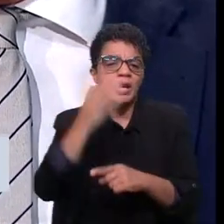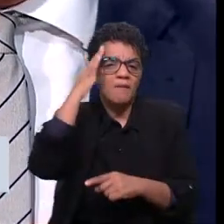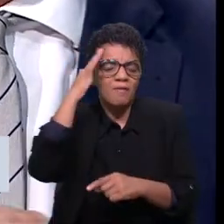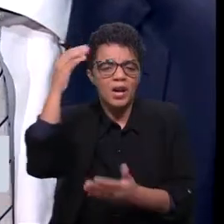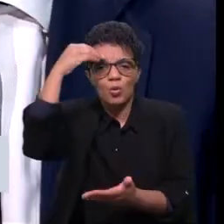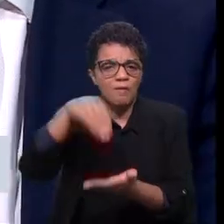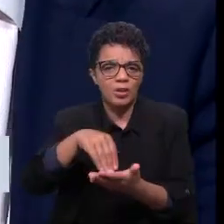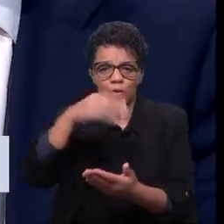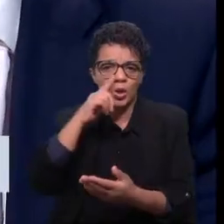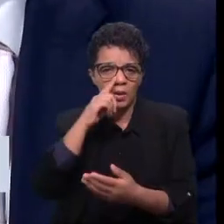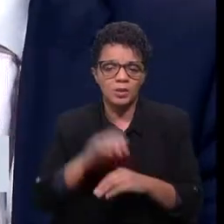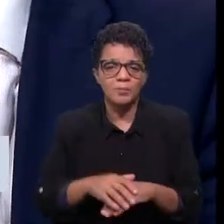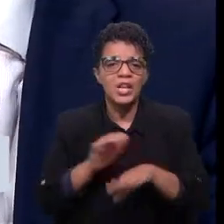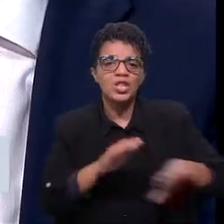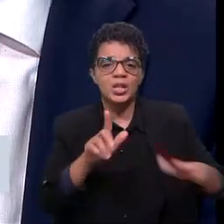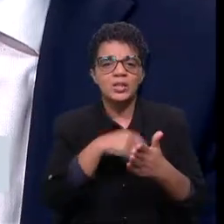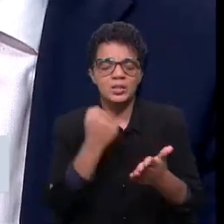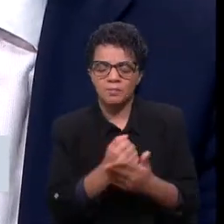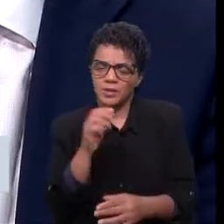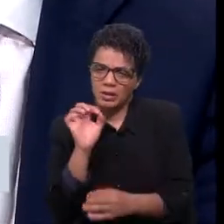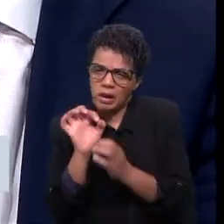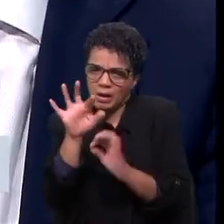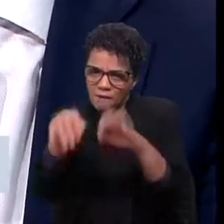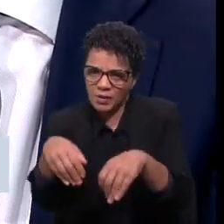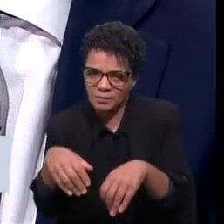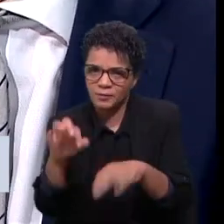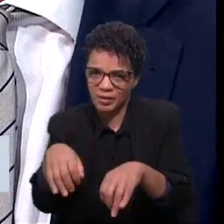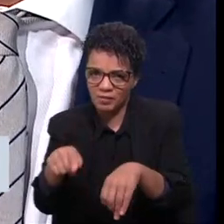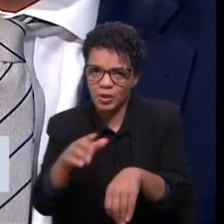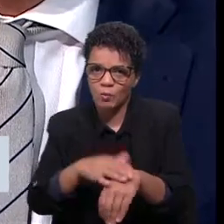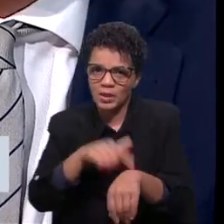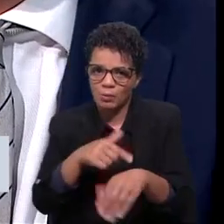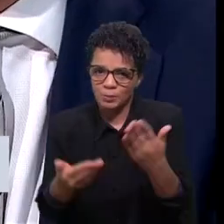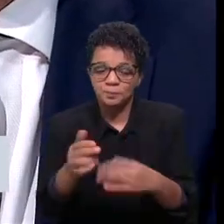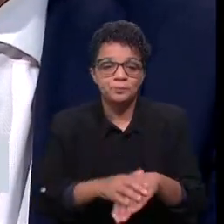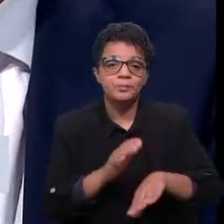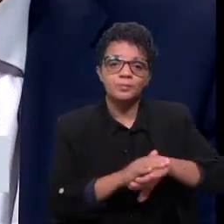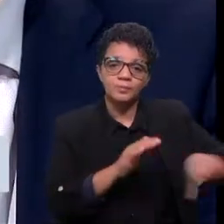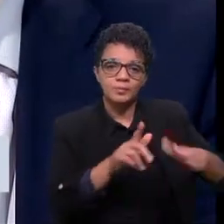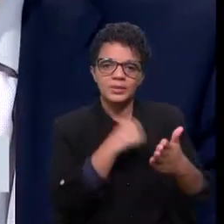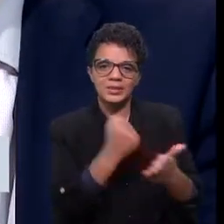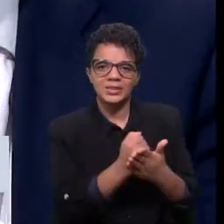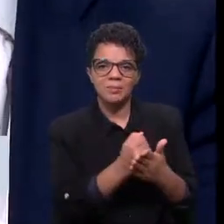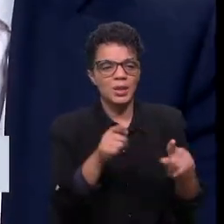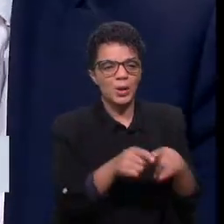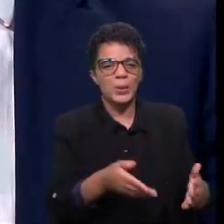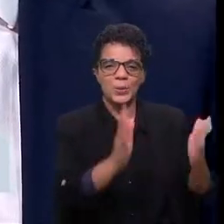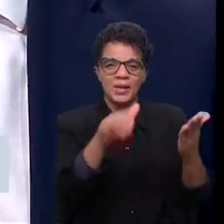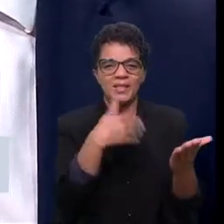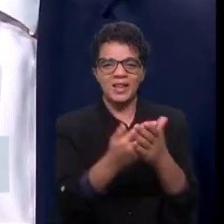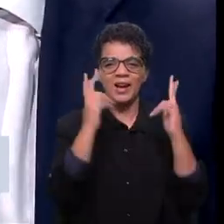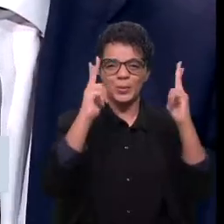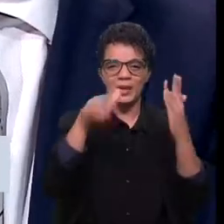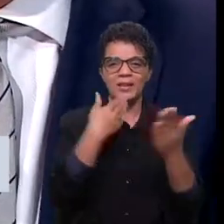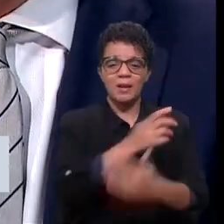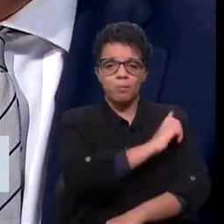inventam nem mentem E então a esquerda terá sempre deixa-me só dizer isto para terminar e então a esquerda terá sempre a Via Verde aberta e autoestrada para o